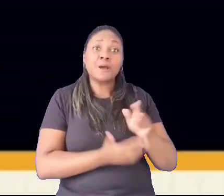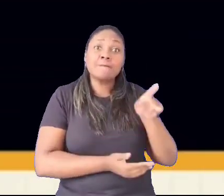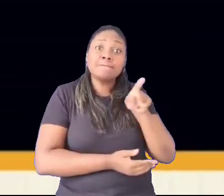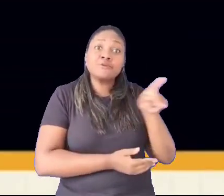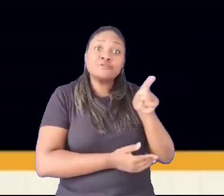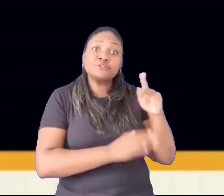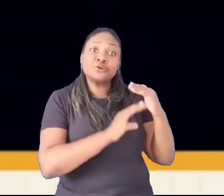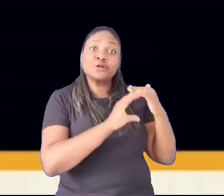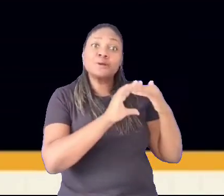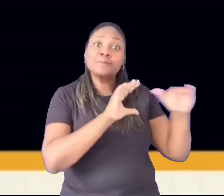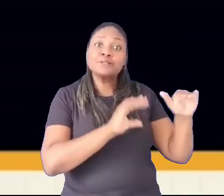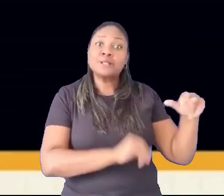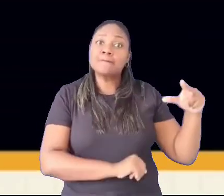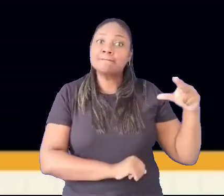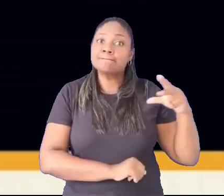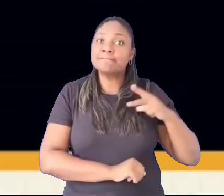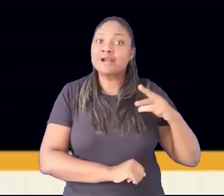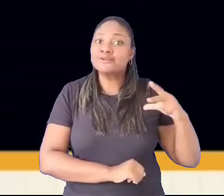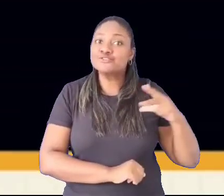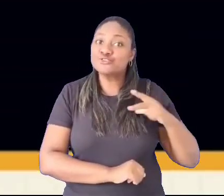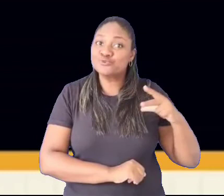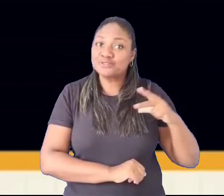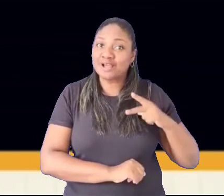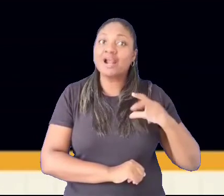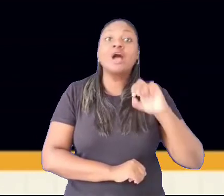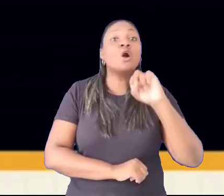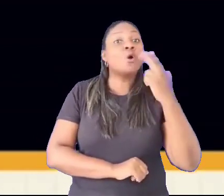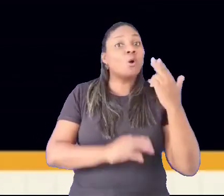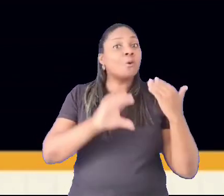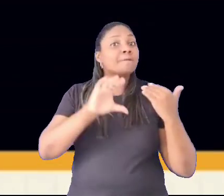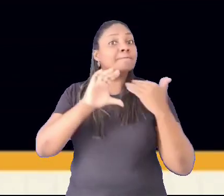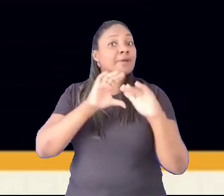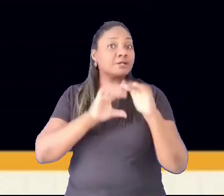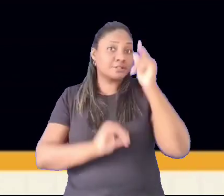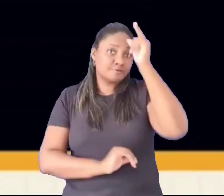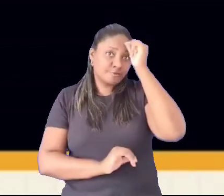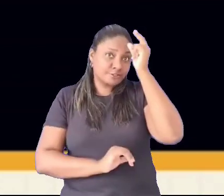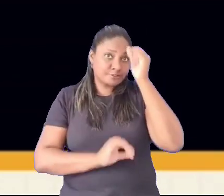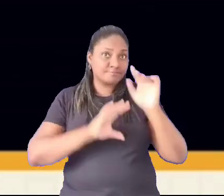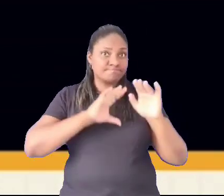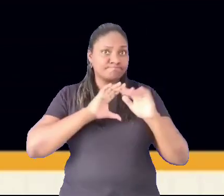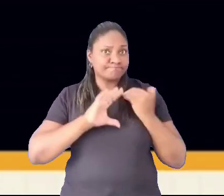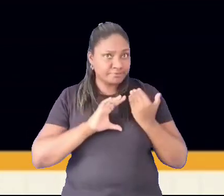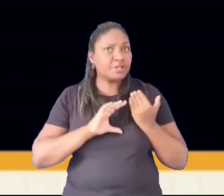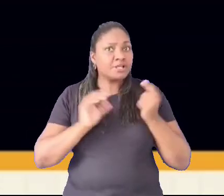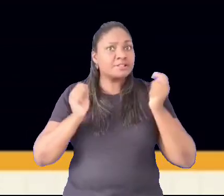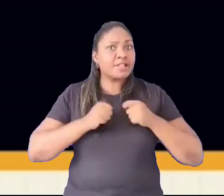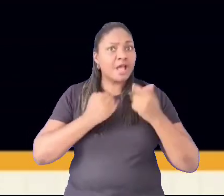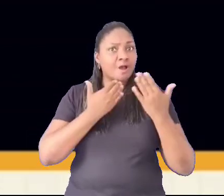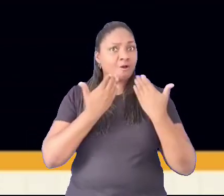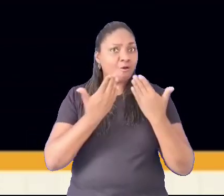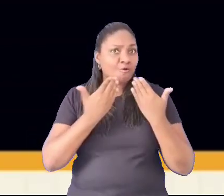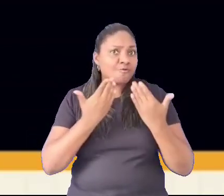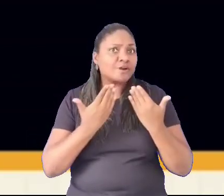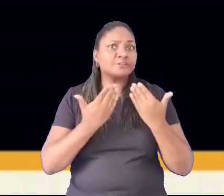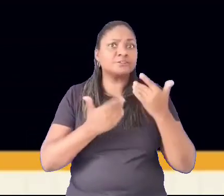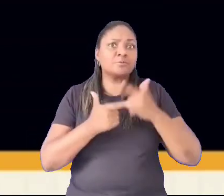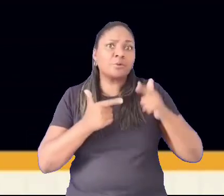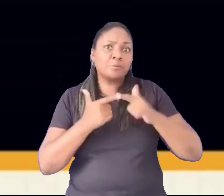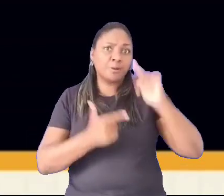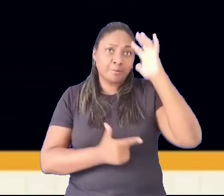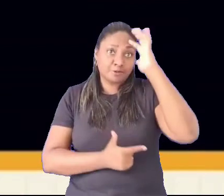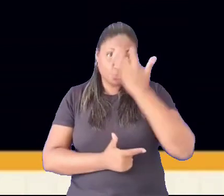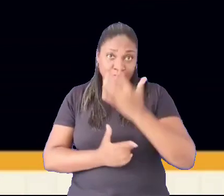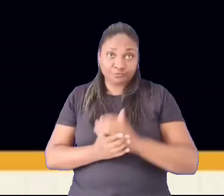no particular da professora ou manda diretamente para mim e a gente já esclarece, já conversa e vê o que precisa ser